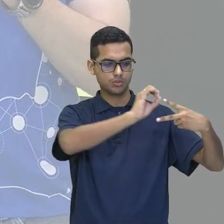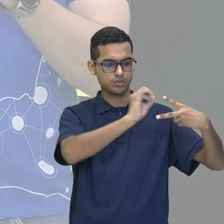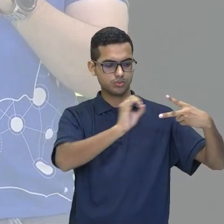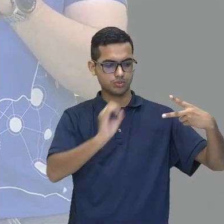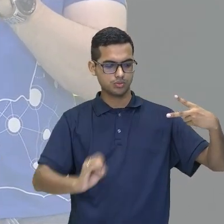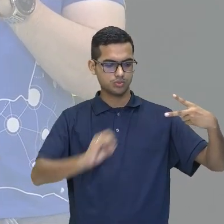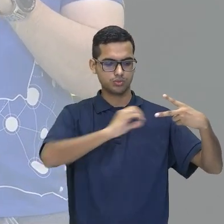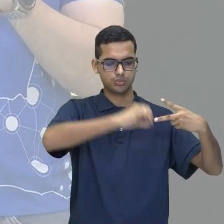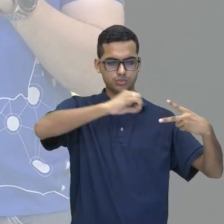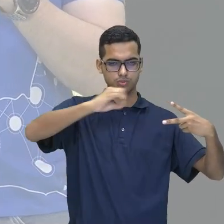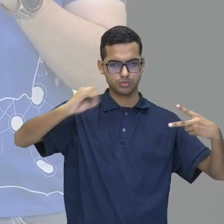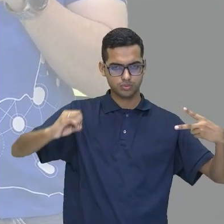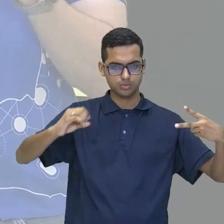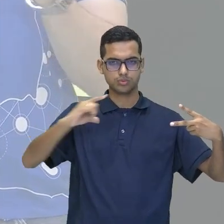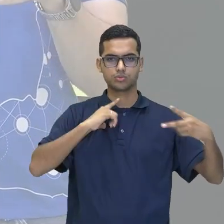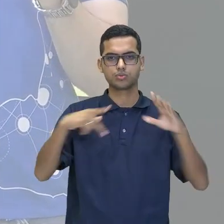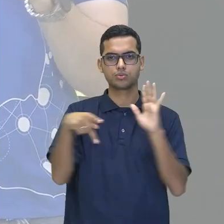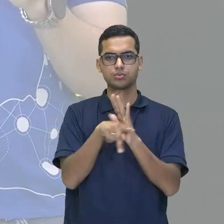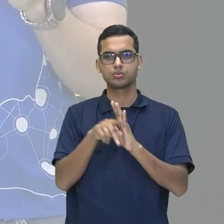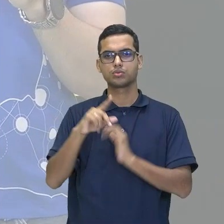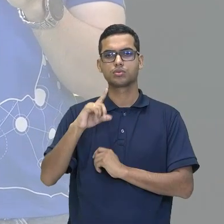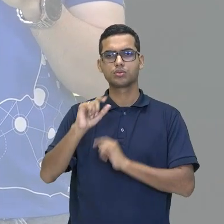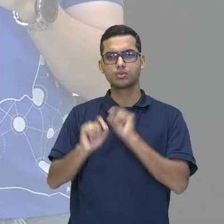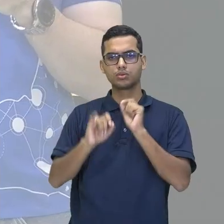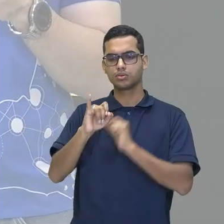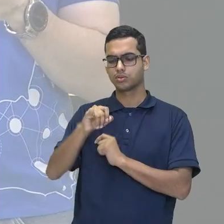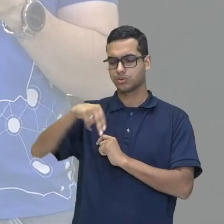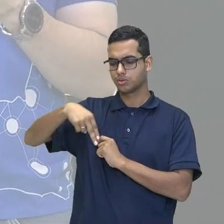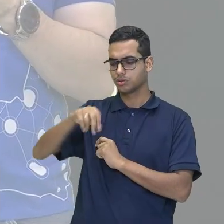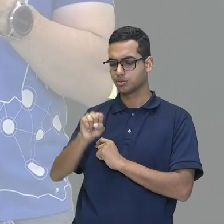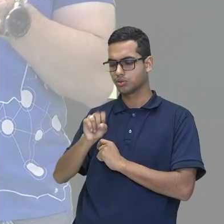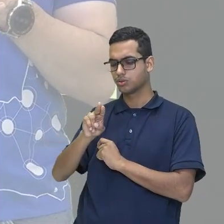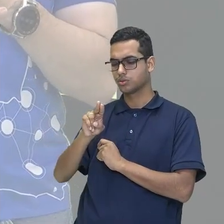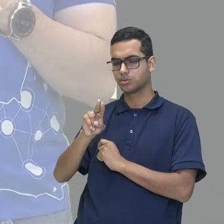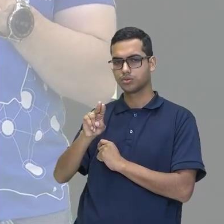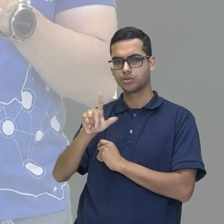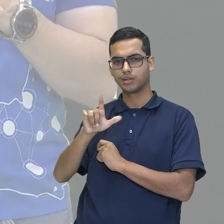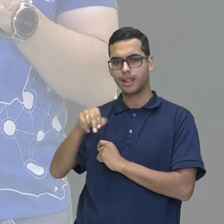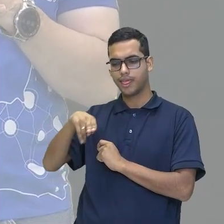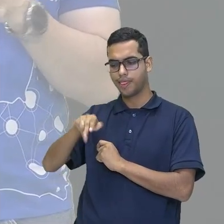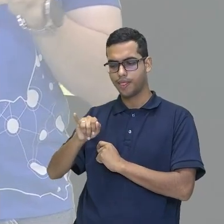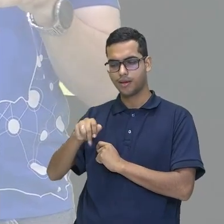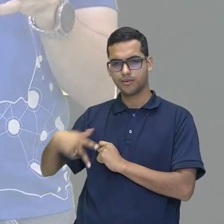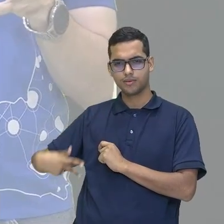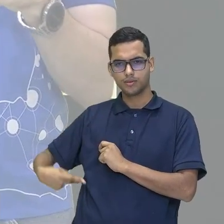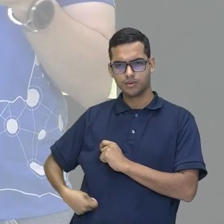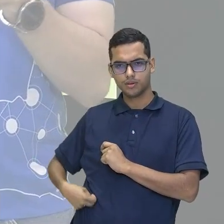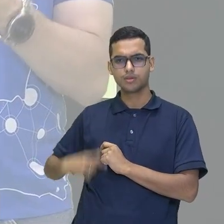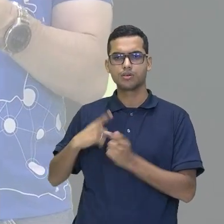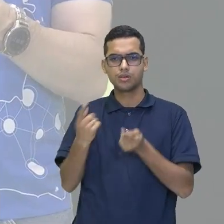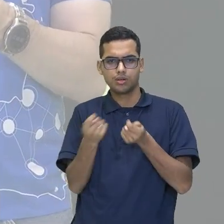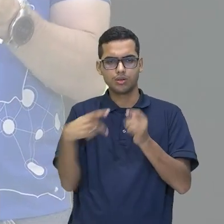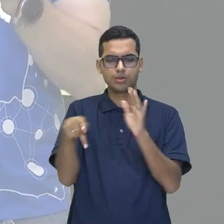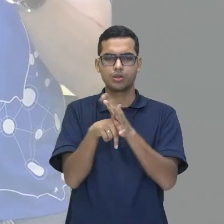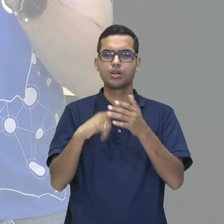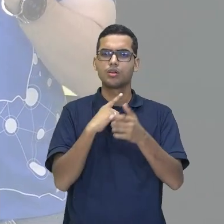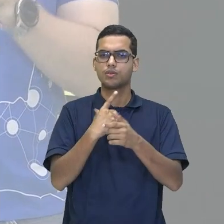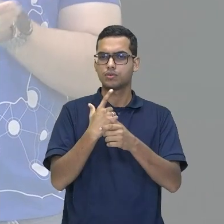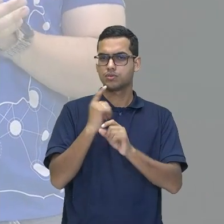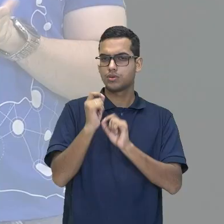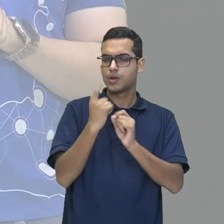estrutura primária. Aí é um hormônio que vai regular os níveis de glicose no sangue. Ele tem uma estrutura